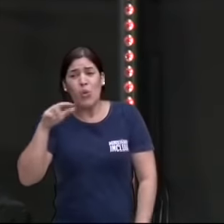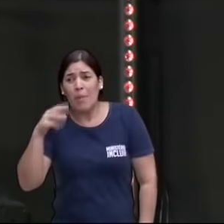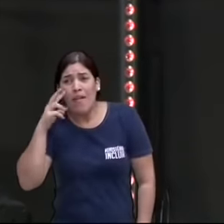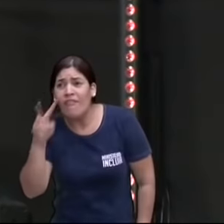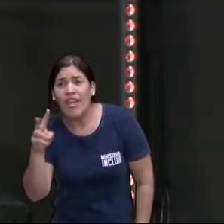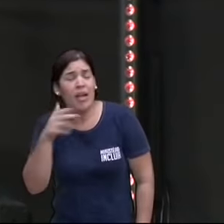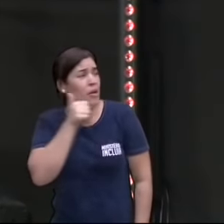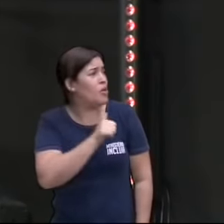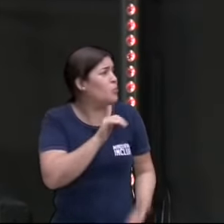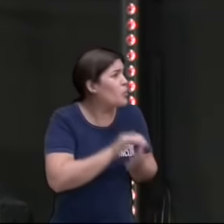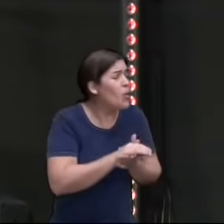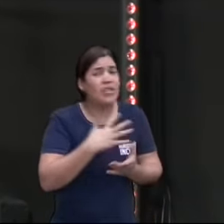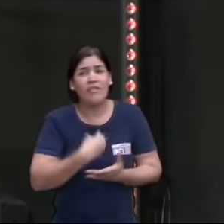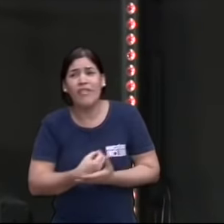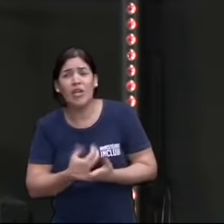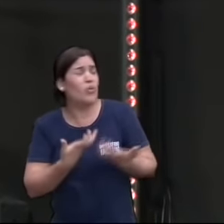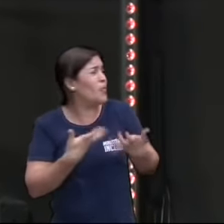não queria morrer.